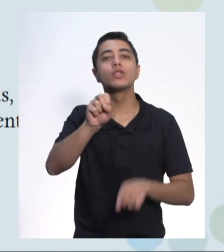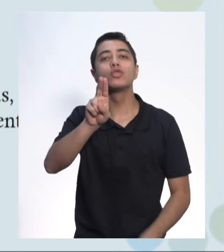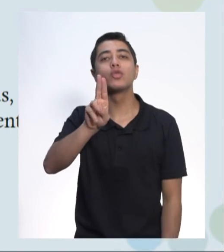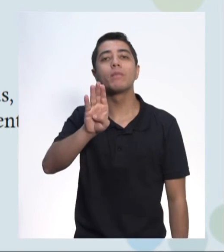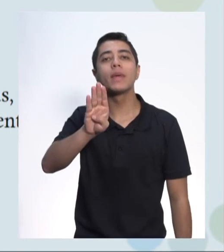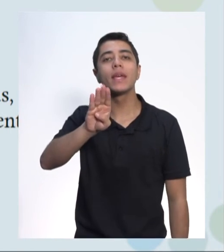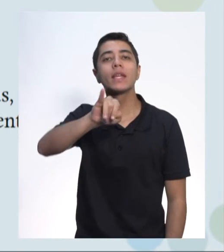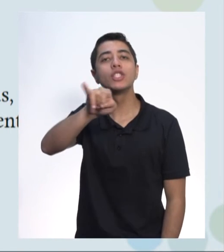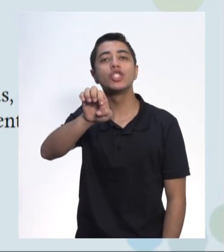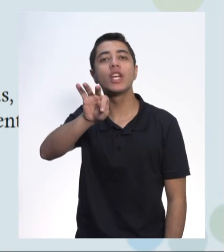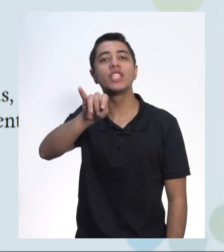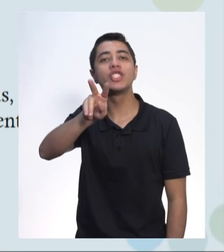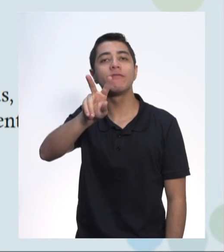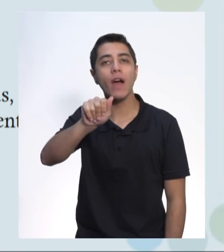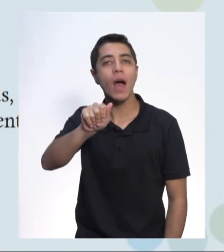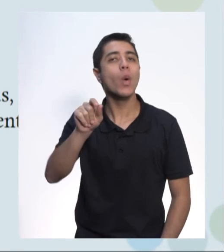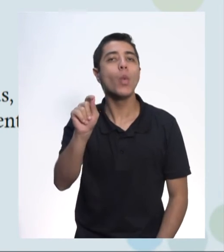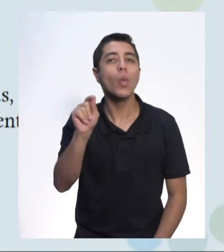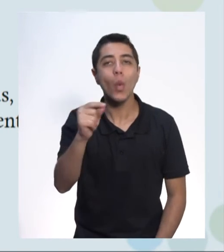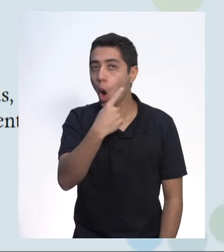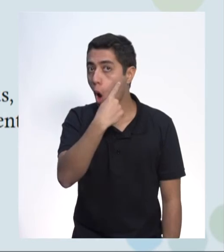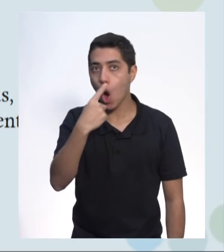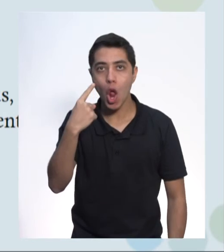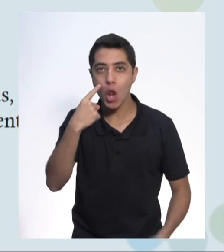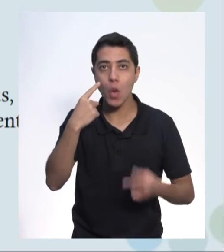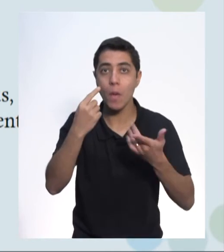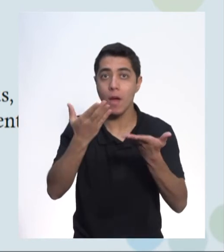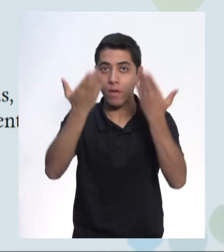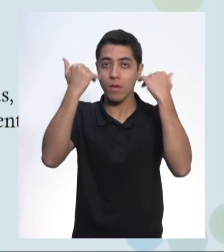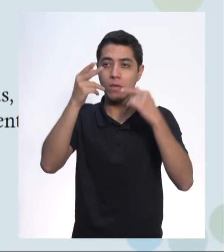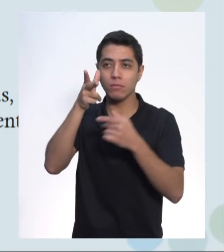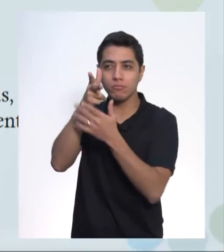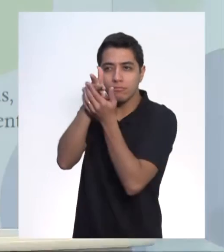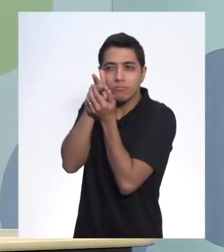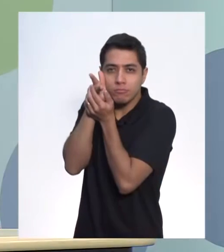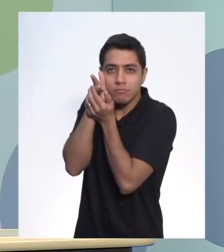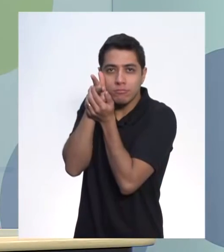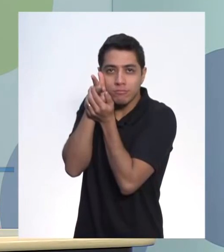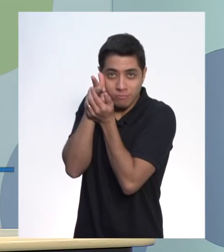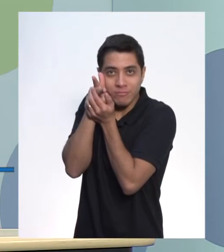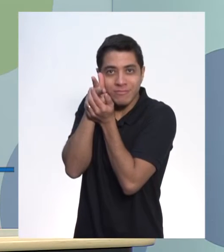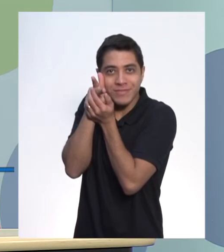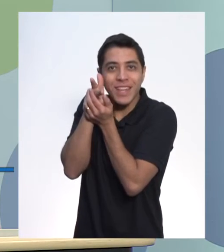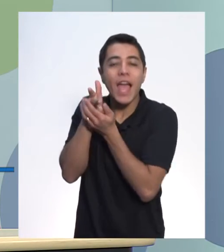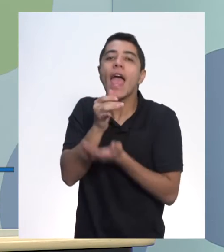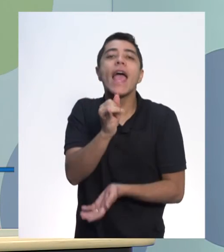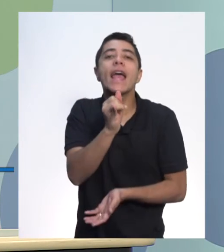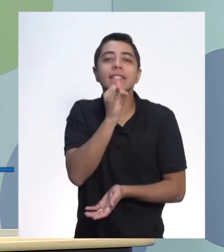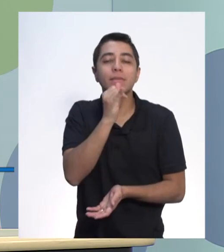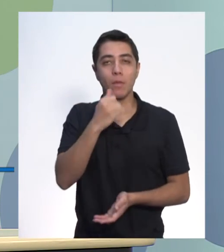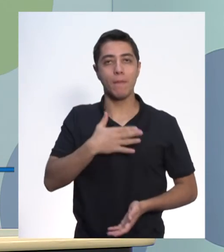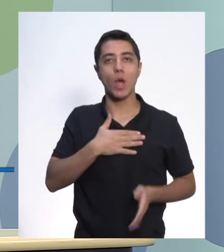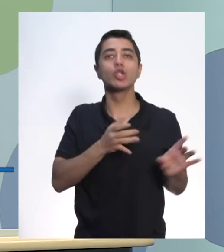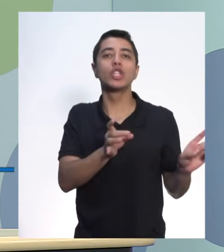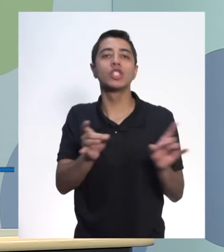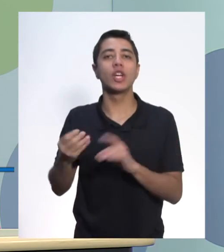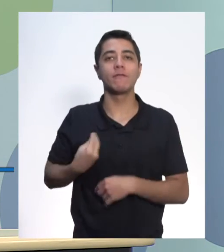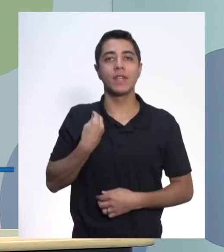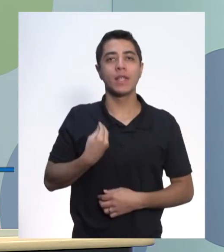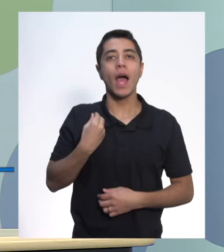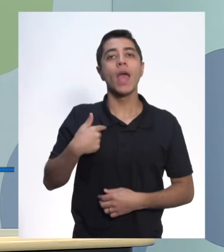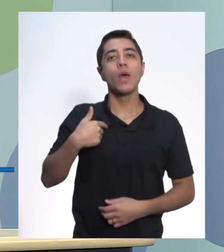visão subjetiva, né? Dá para você contar o seu dia a dia segurando a câmera e você filma esse movimento do dia a dia